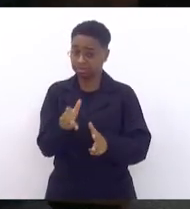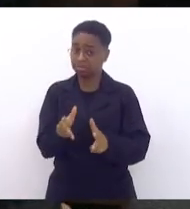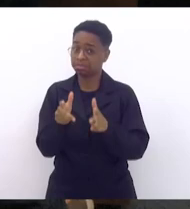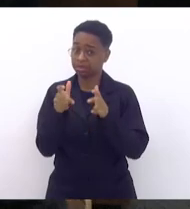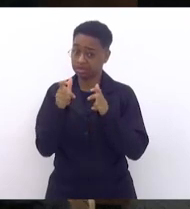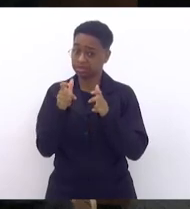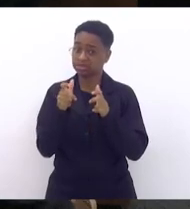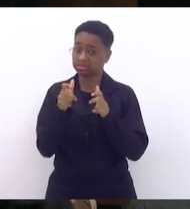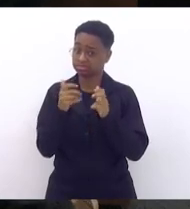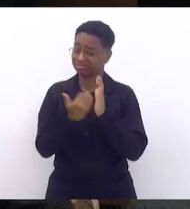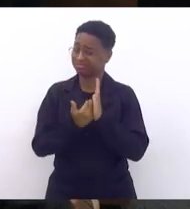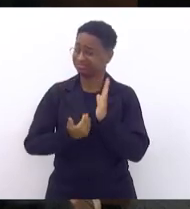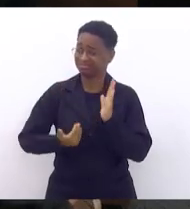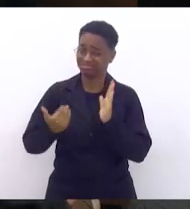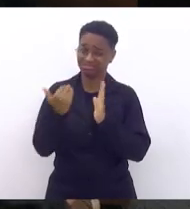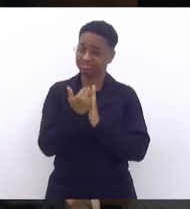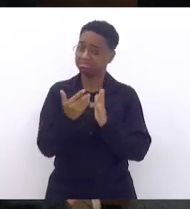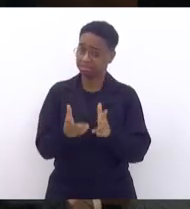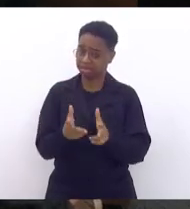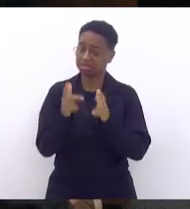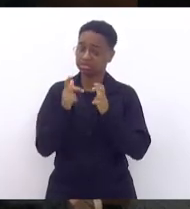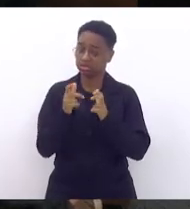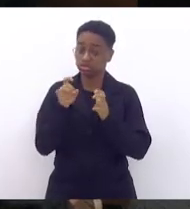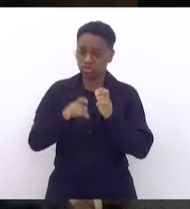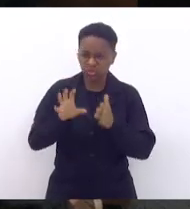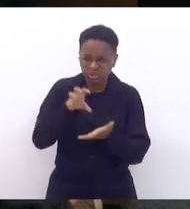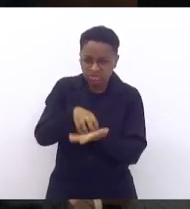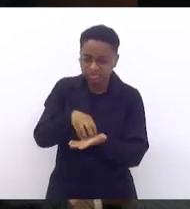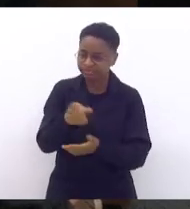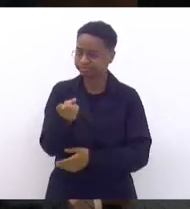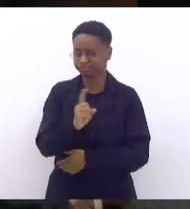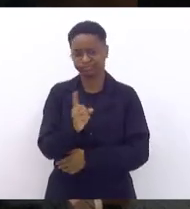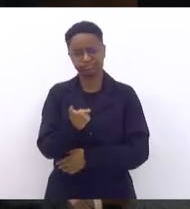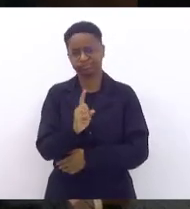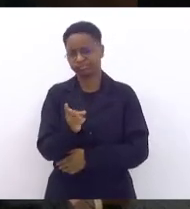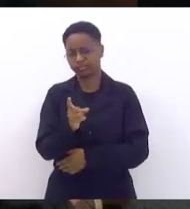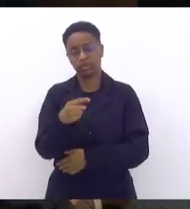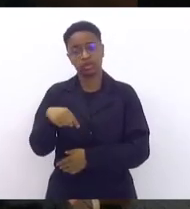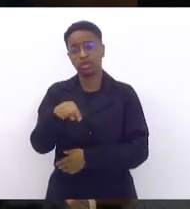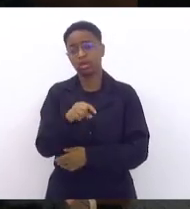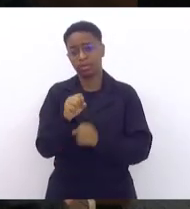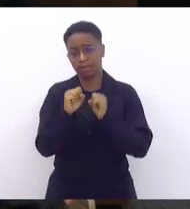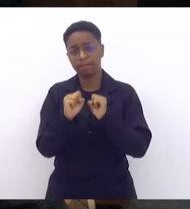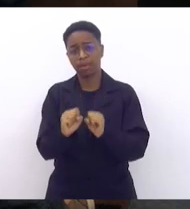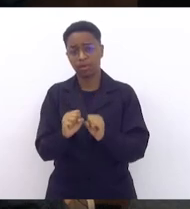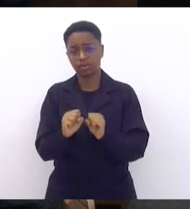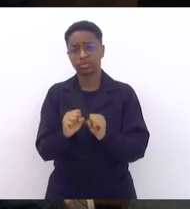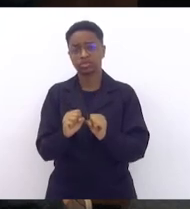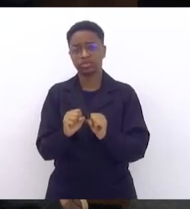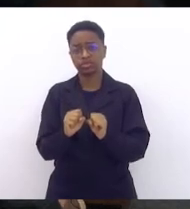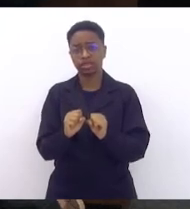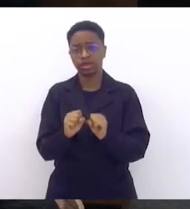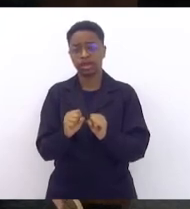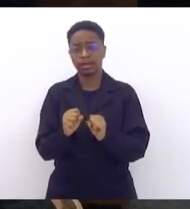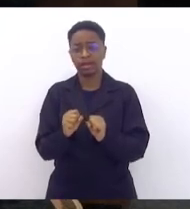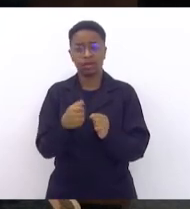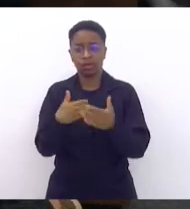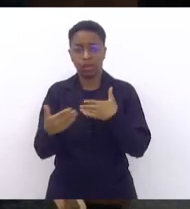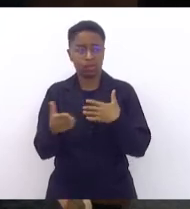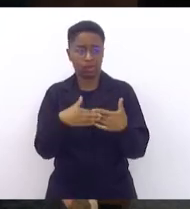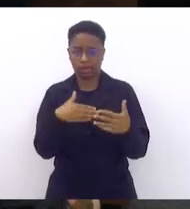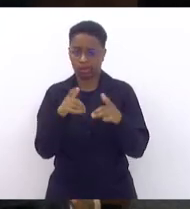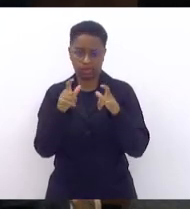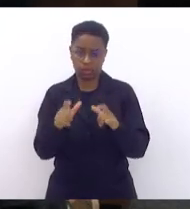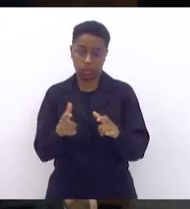a rodo. E não é só no centro, não. Você pode botar quanta pedra de ponta quiser, e